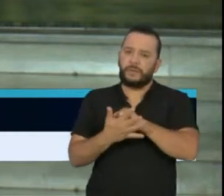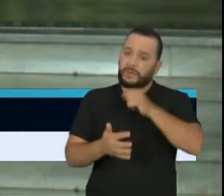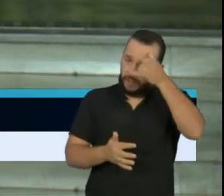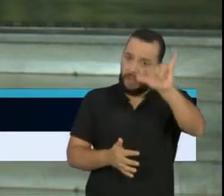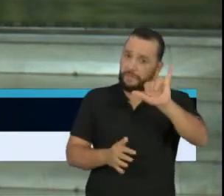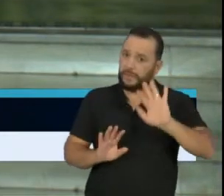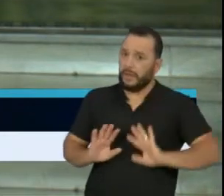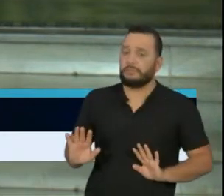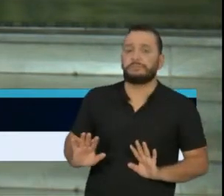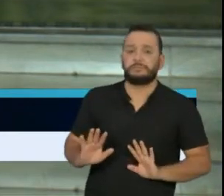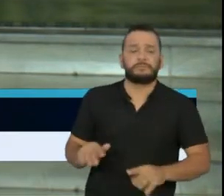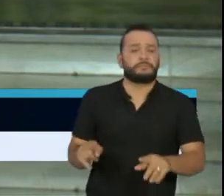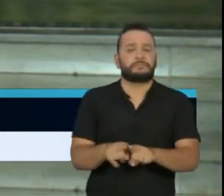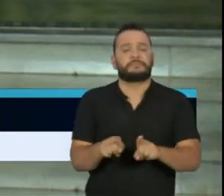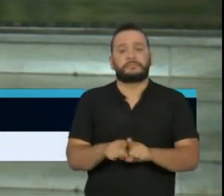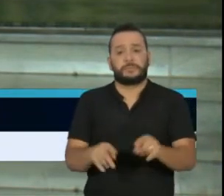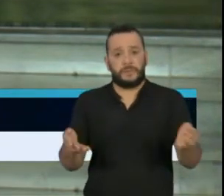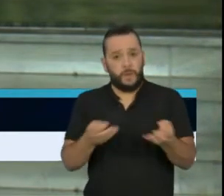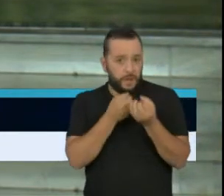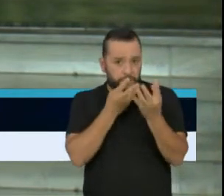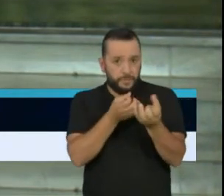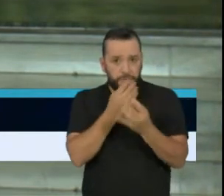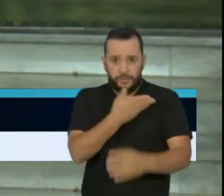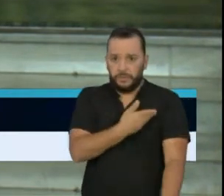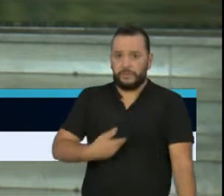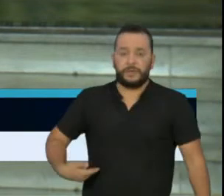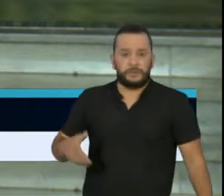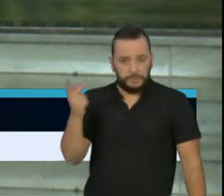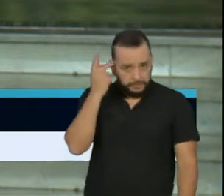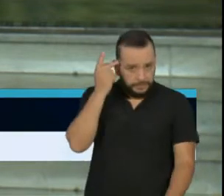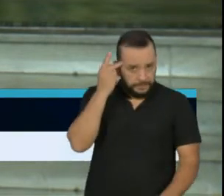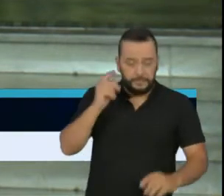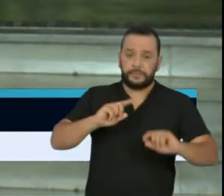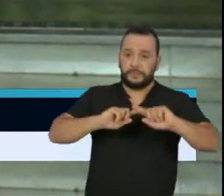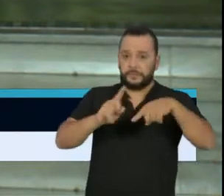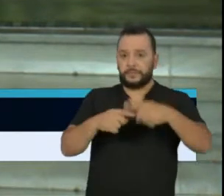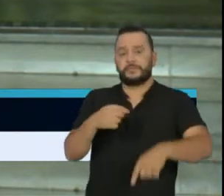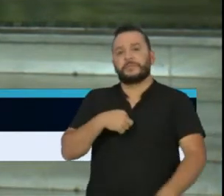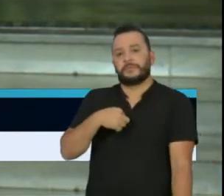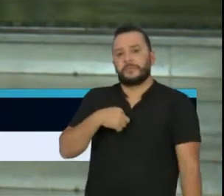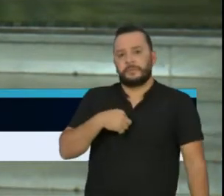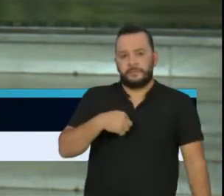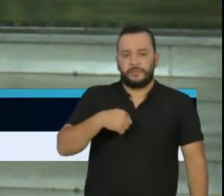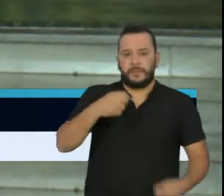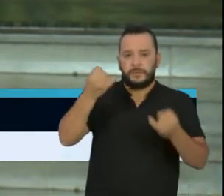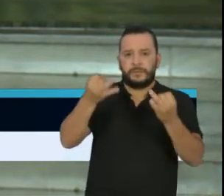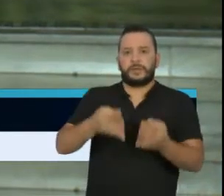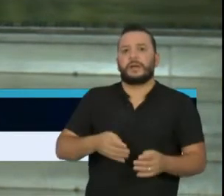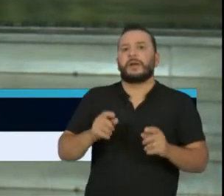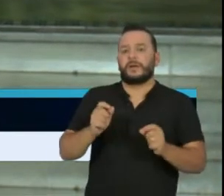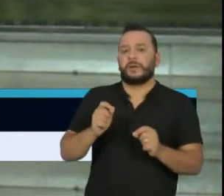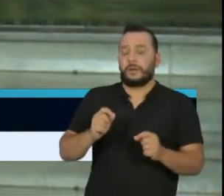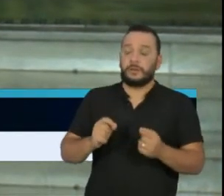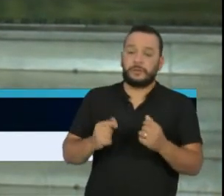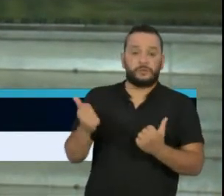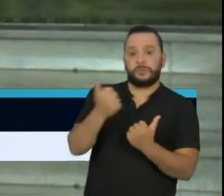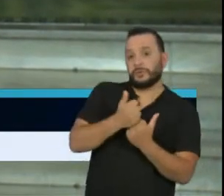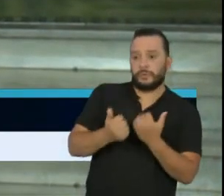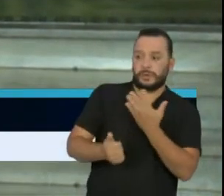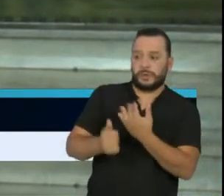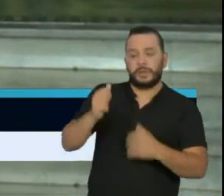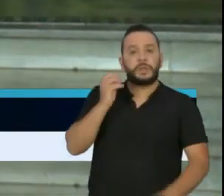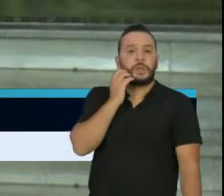Informações e medidas do governo de São Paulo e na sequência ouviremos também o prefeito da capital de São Paulo, Bruno